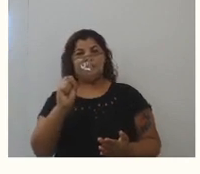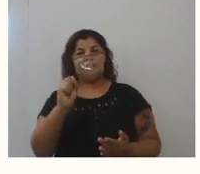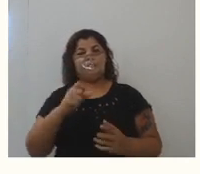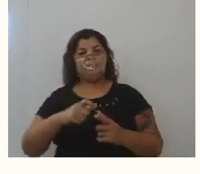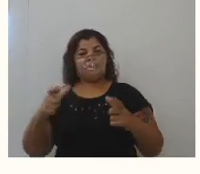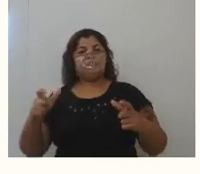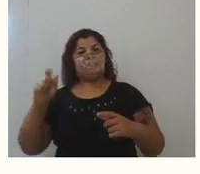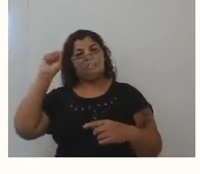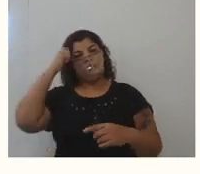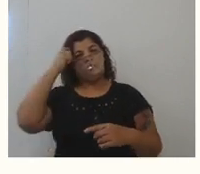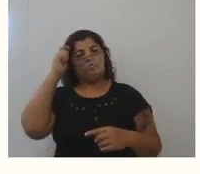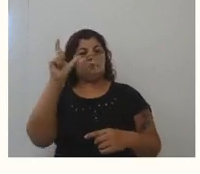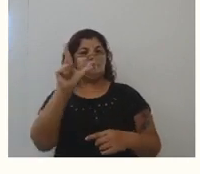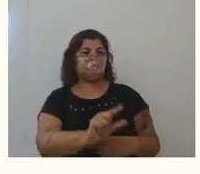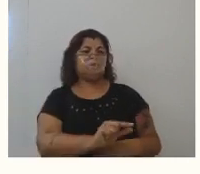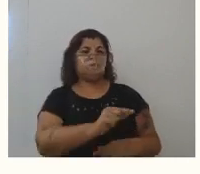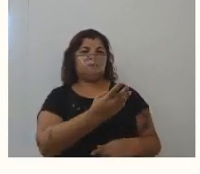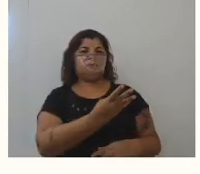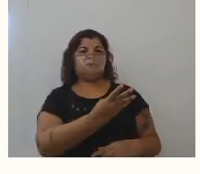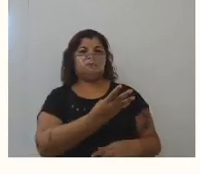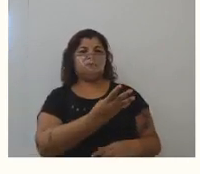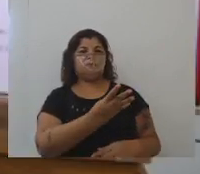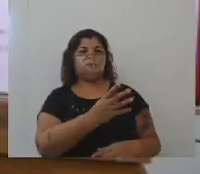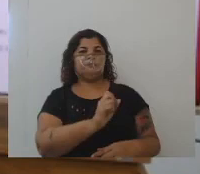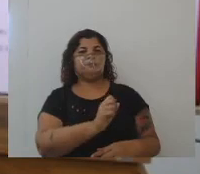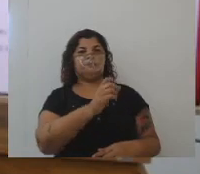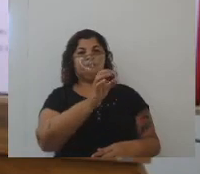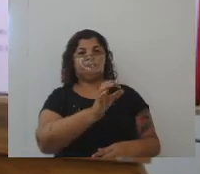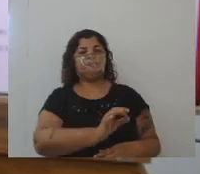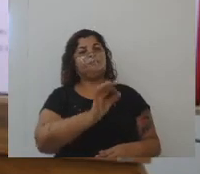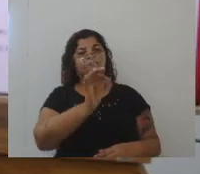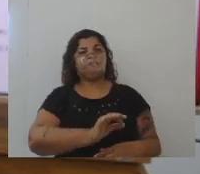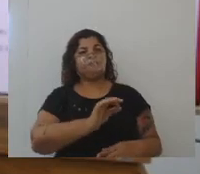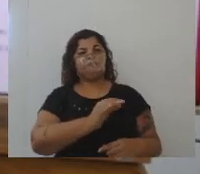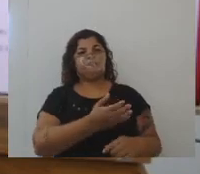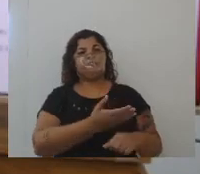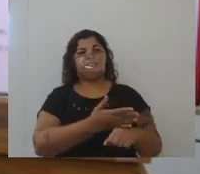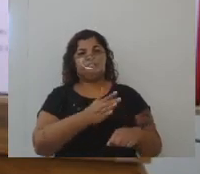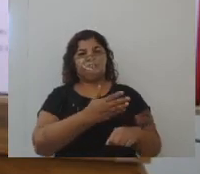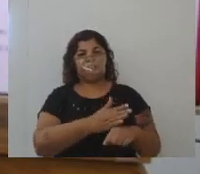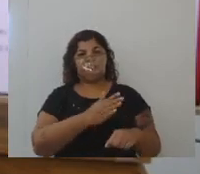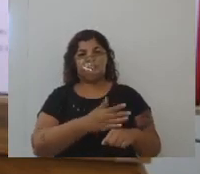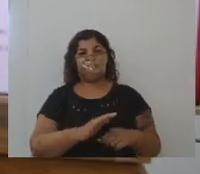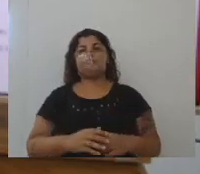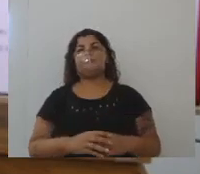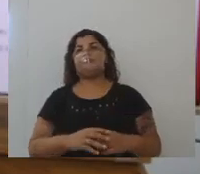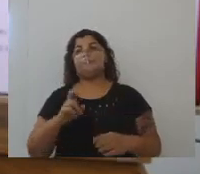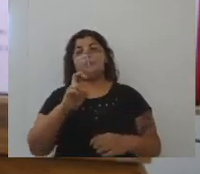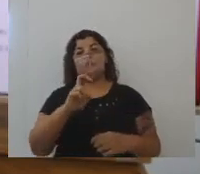posso entender? Que a gente tem 58% de jovens negros que estão trabalhando